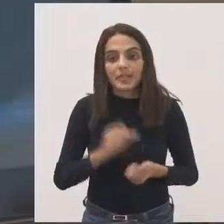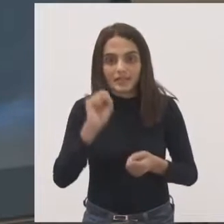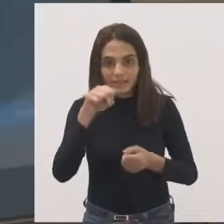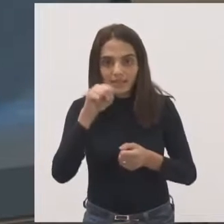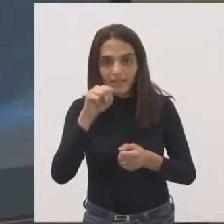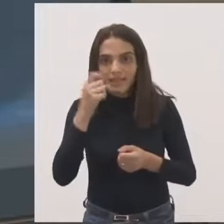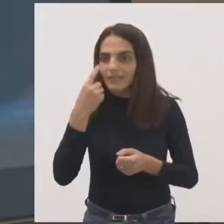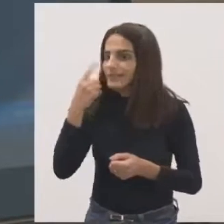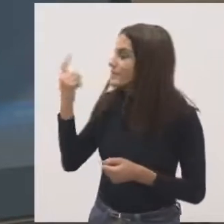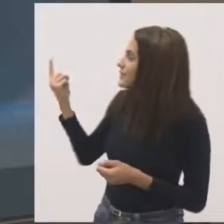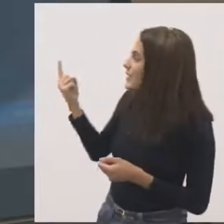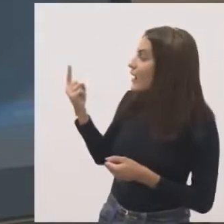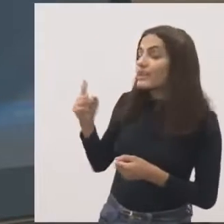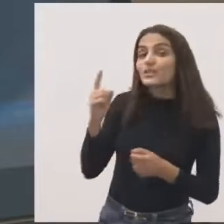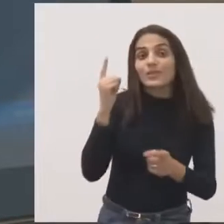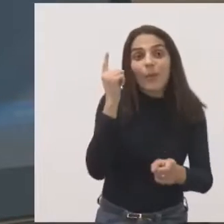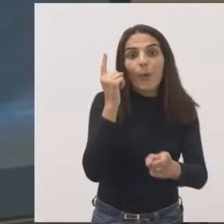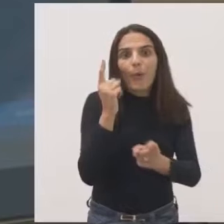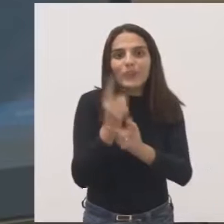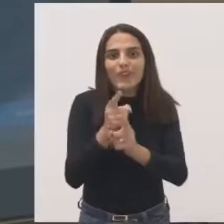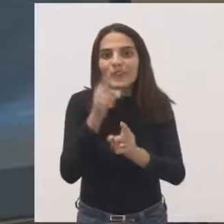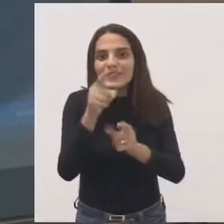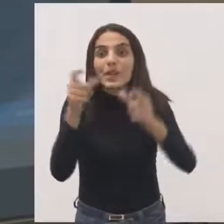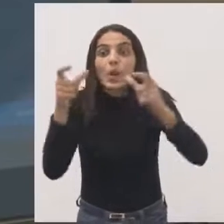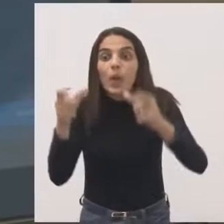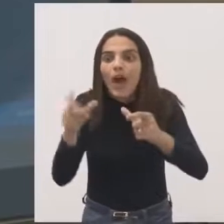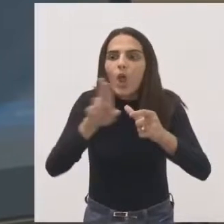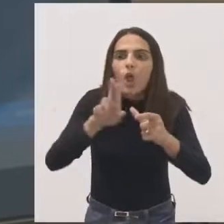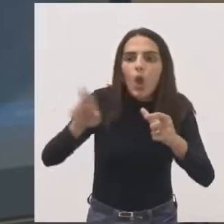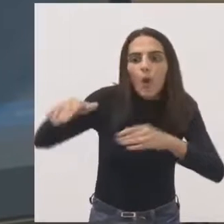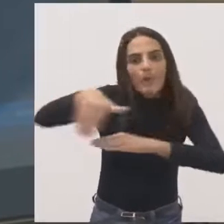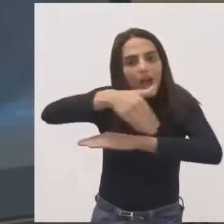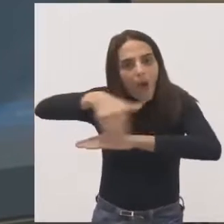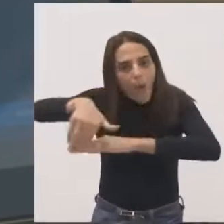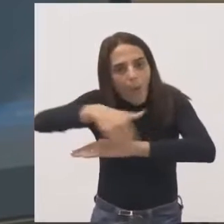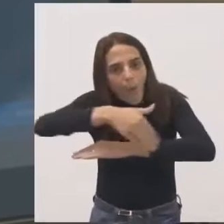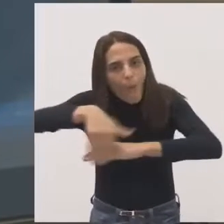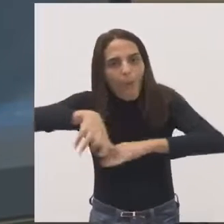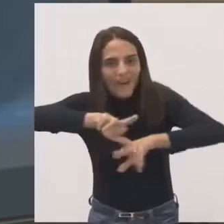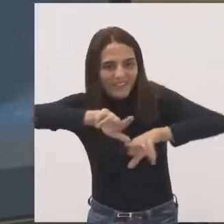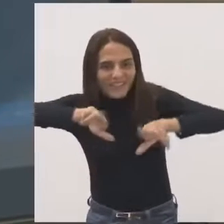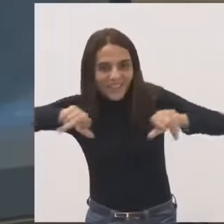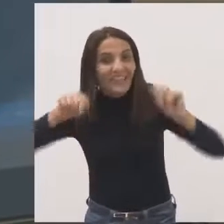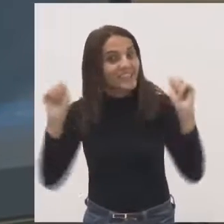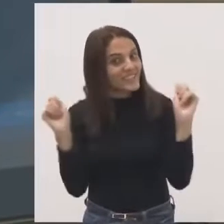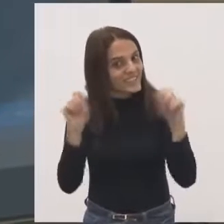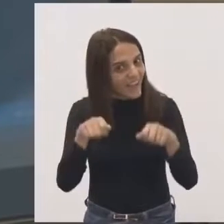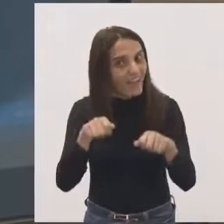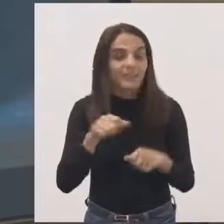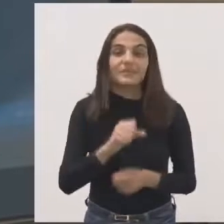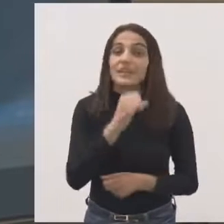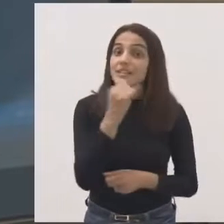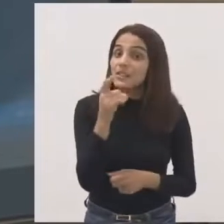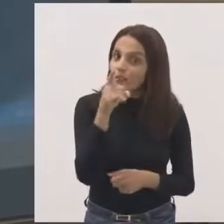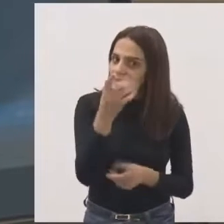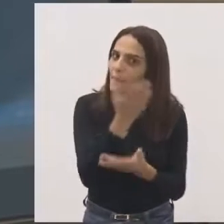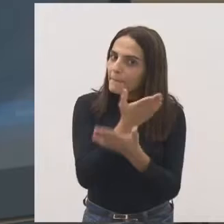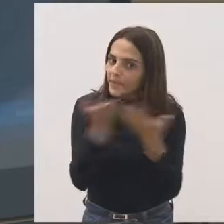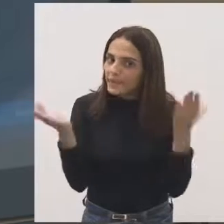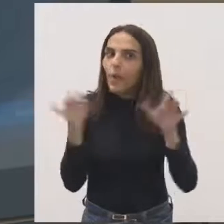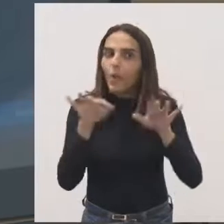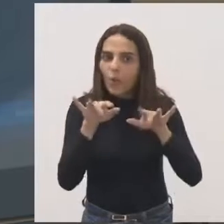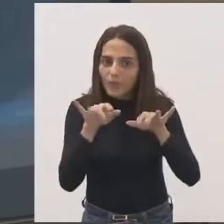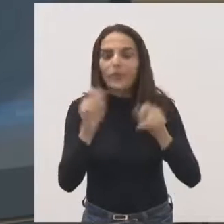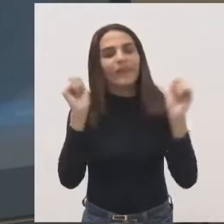sim, eles conseguem ver sua localização. Então, se eu perder meu notebook, eu consigo ver a localização? Se tiver ligado ao seu notebook, ele